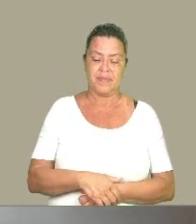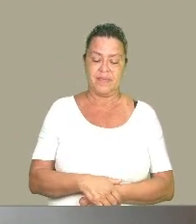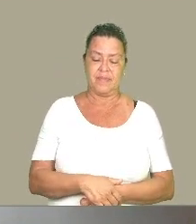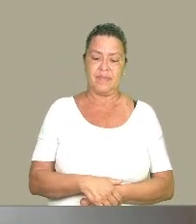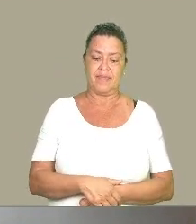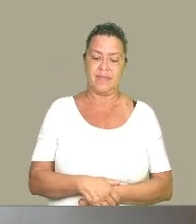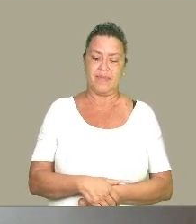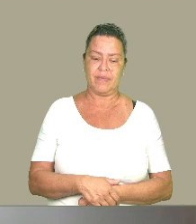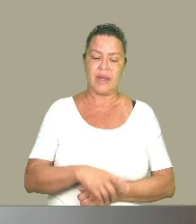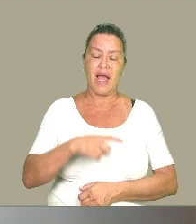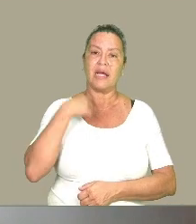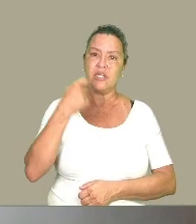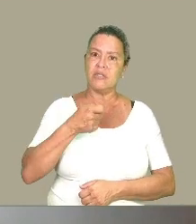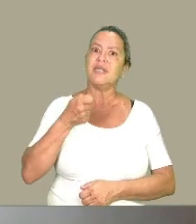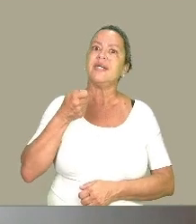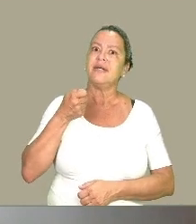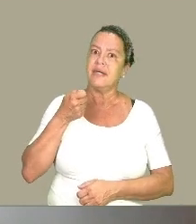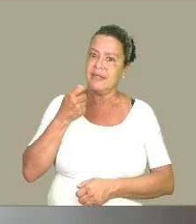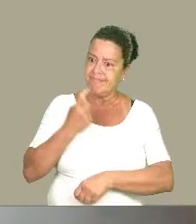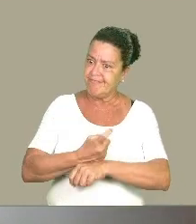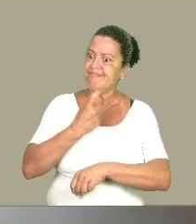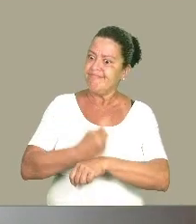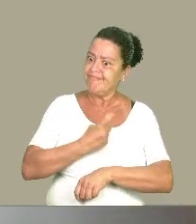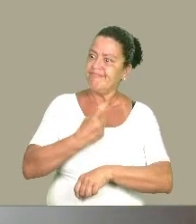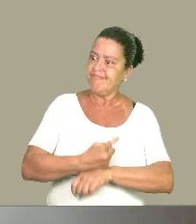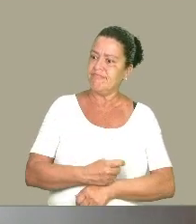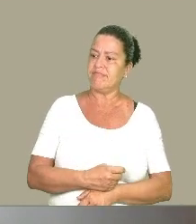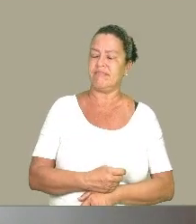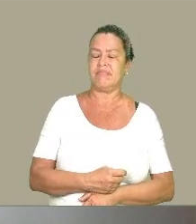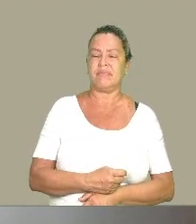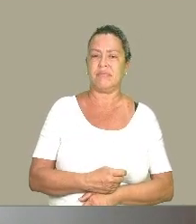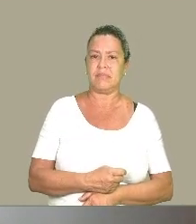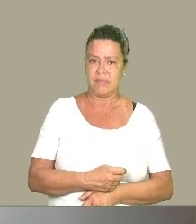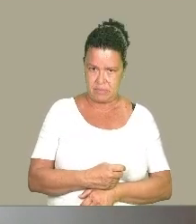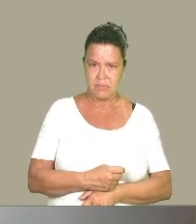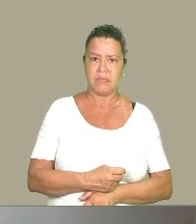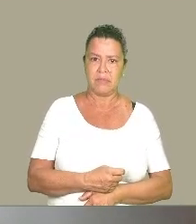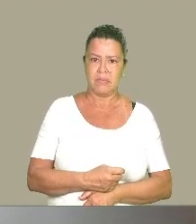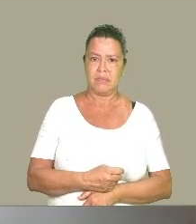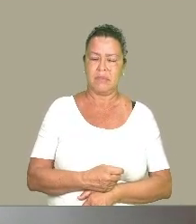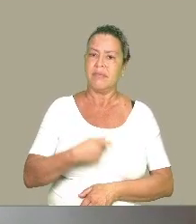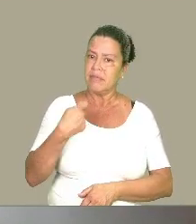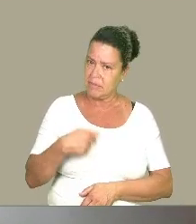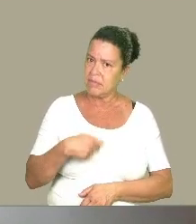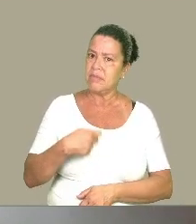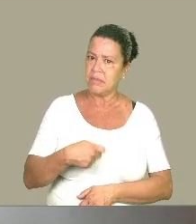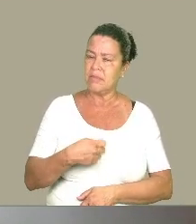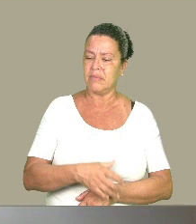A gente deve persistir, a gente deve tentar, a gente deve